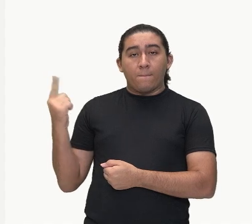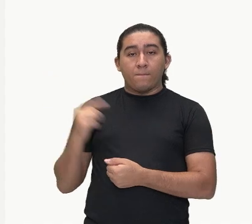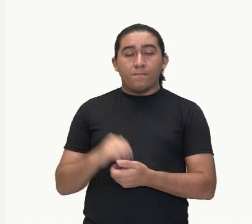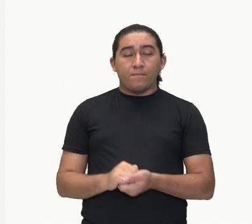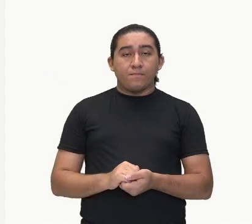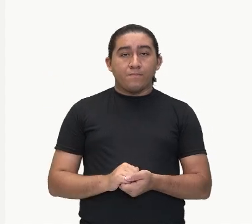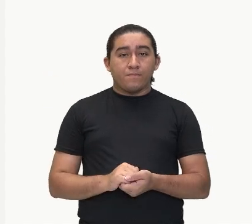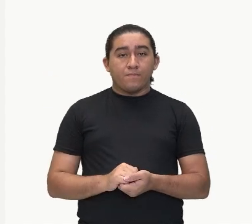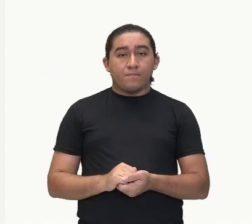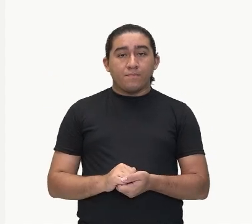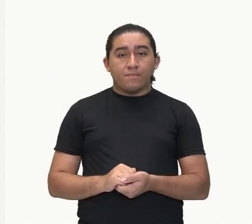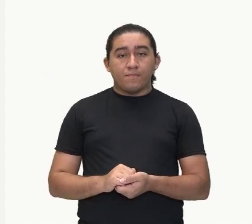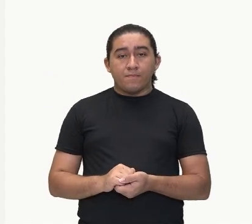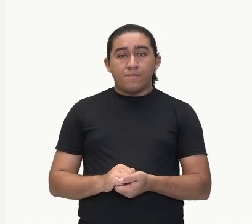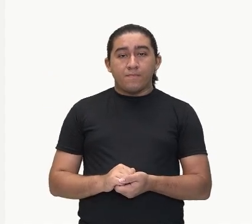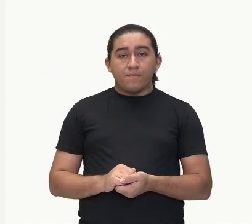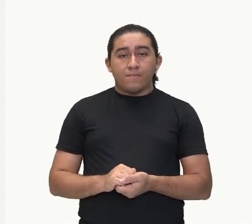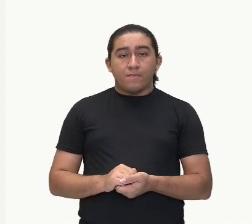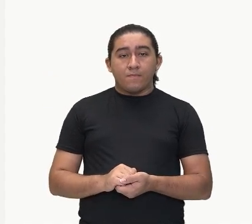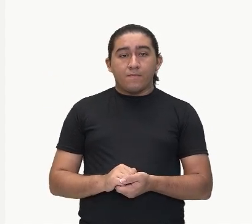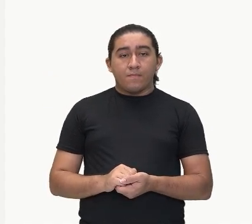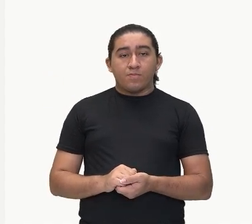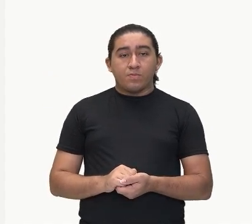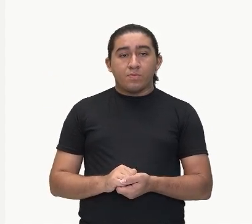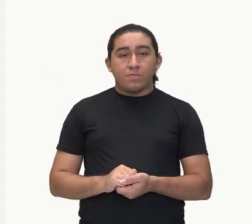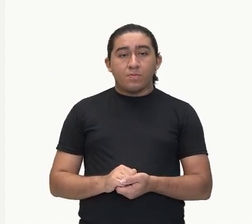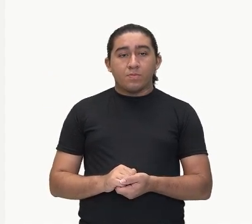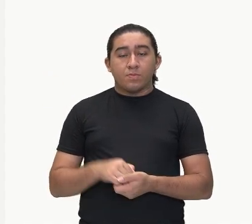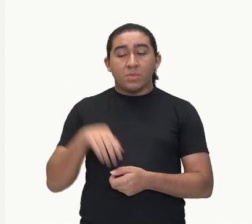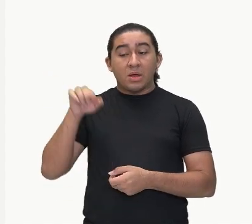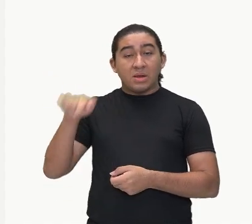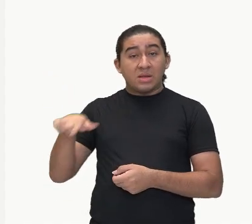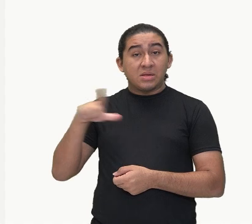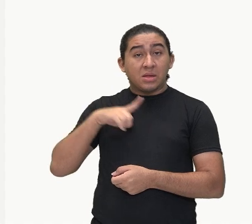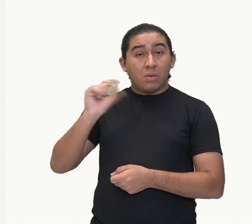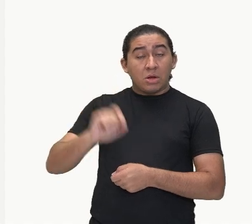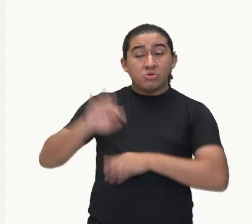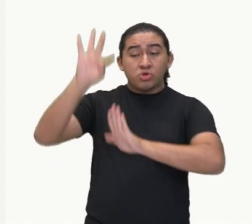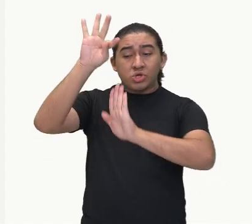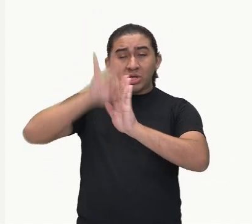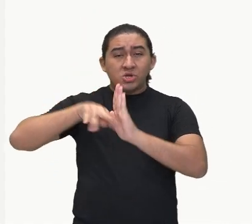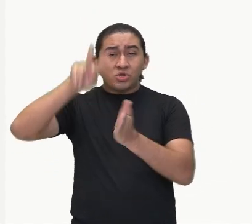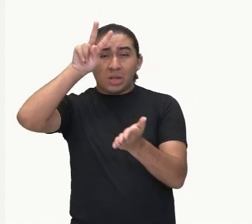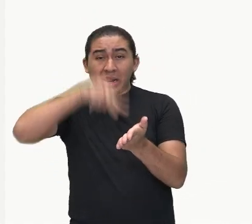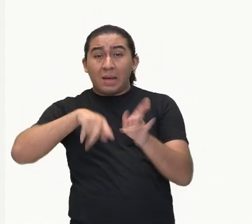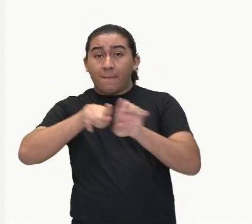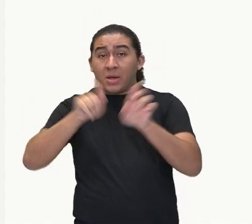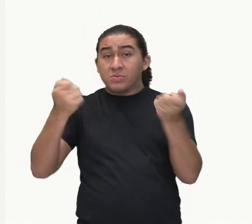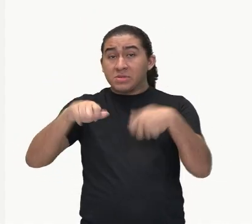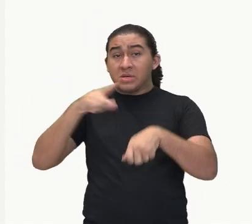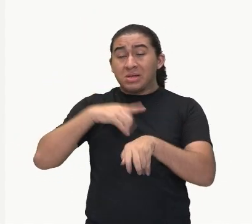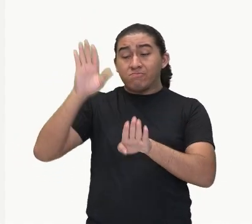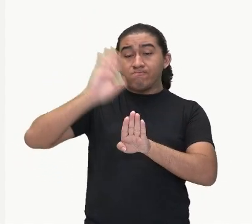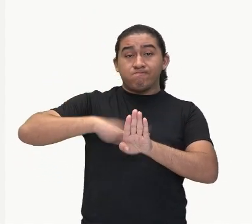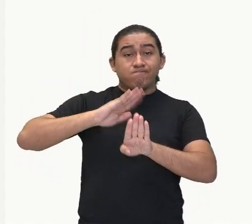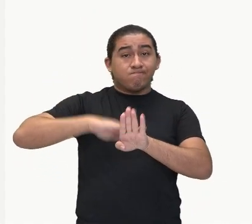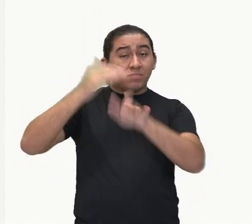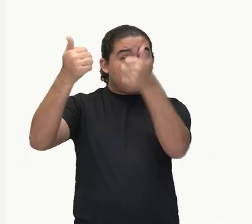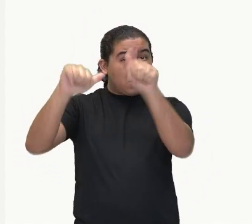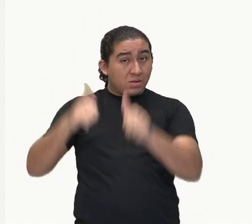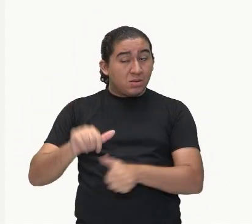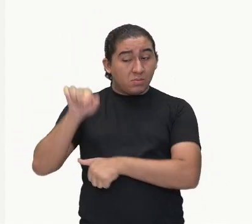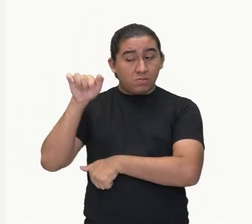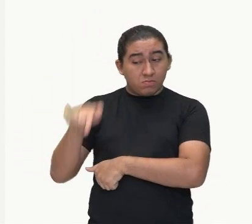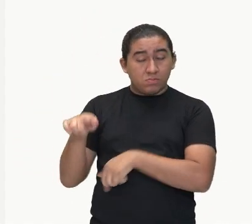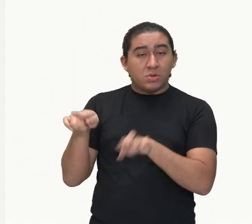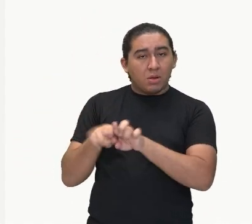interpretação indireta, deixa subentendido, então lá você vai estar lendo alguma coisa, né, e